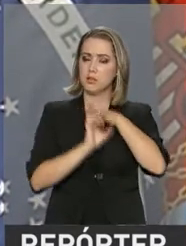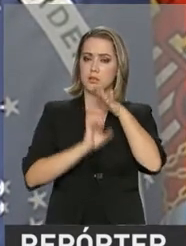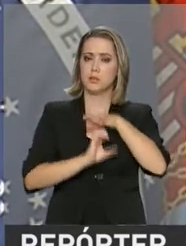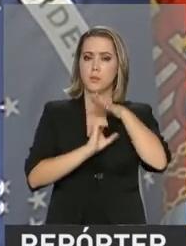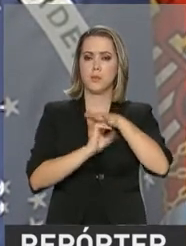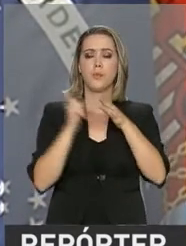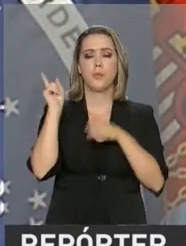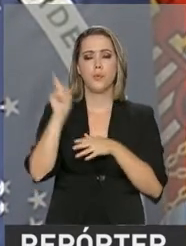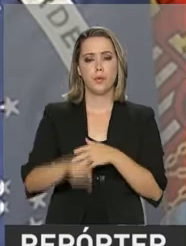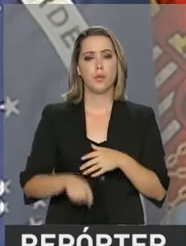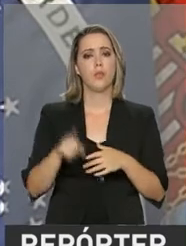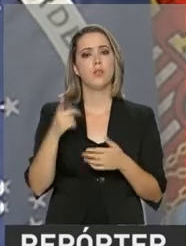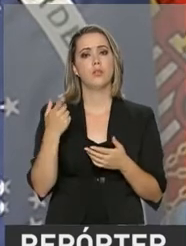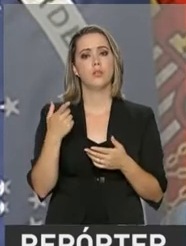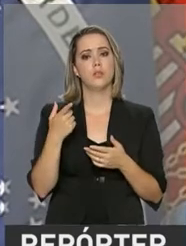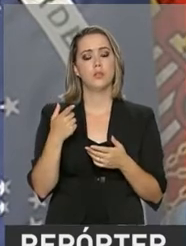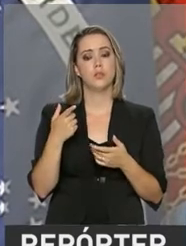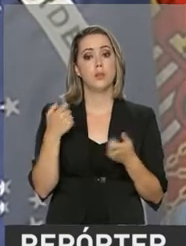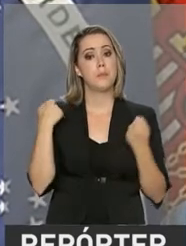absolutamente